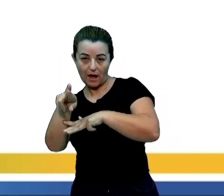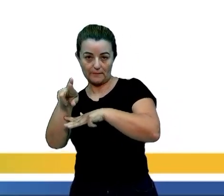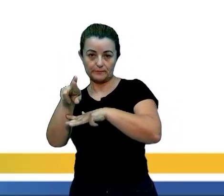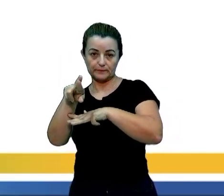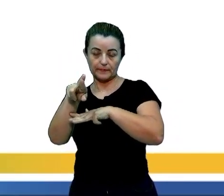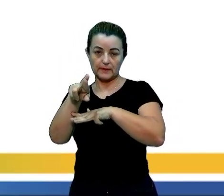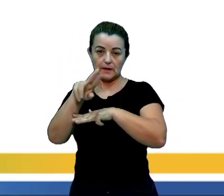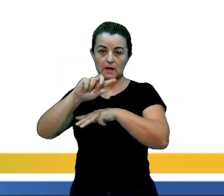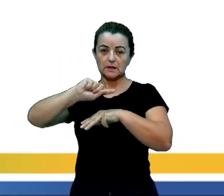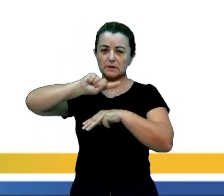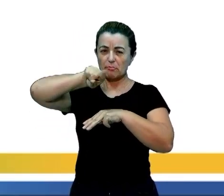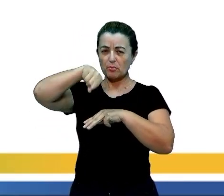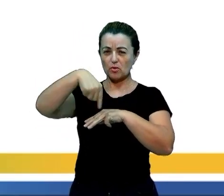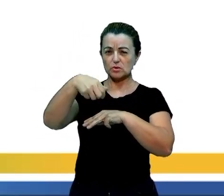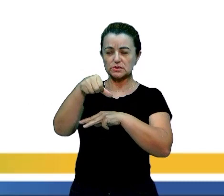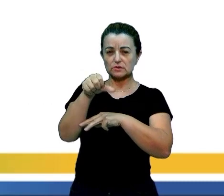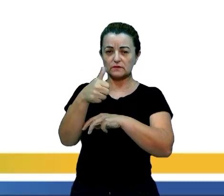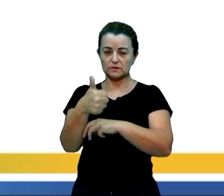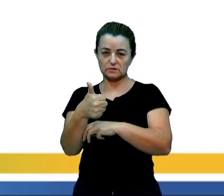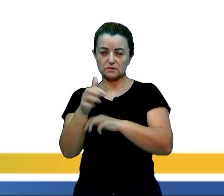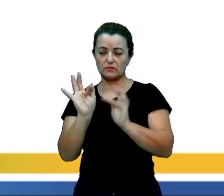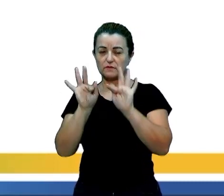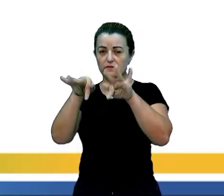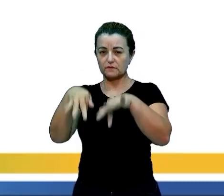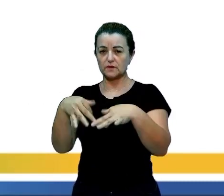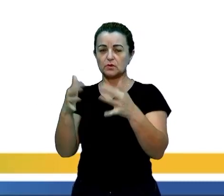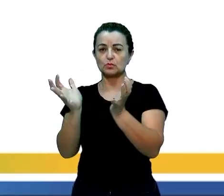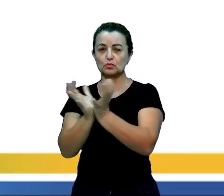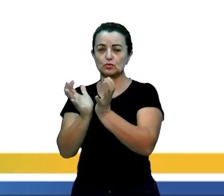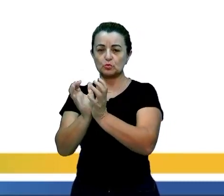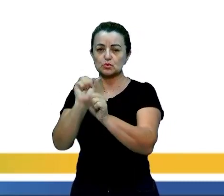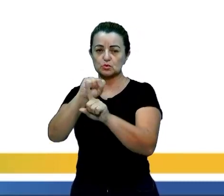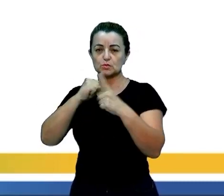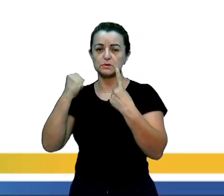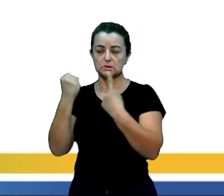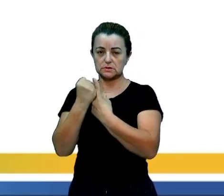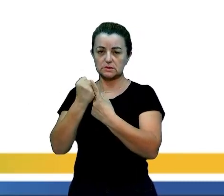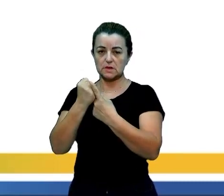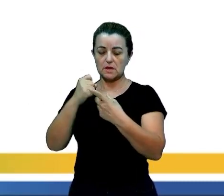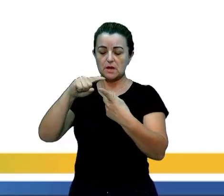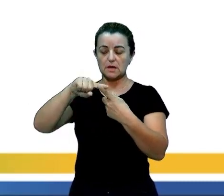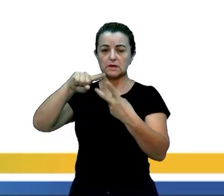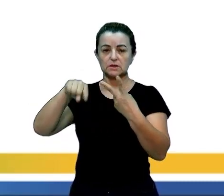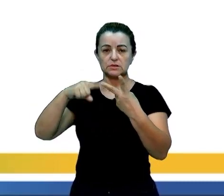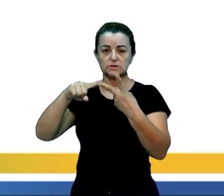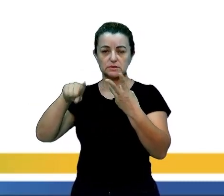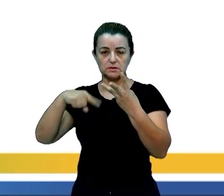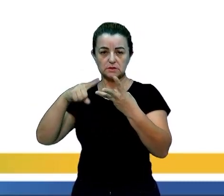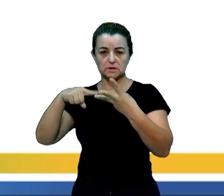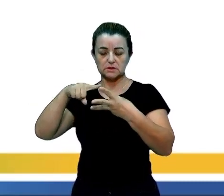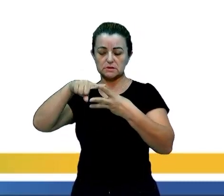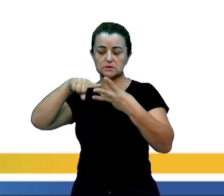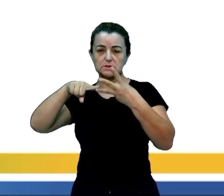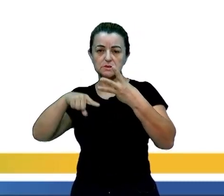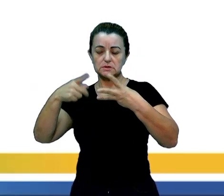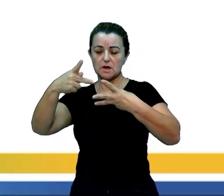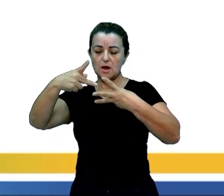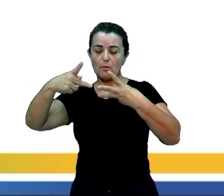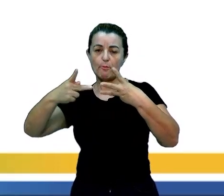do bloco socialista, nova ordem mundial, os três polos de poder, os Estados Unidos, ele se